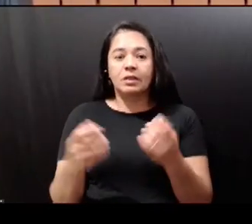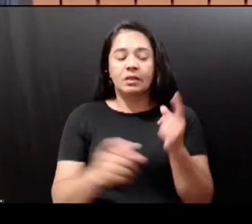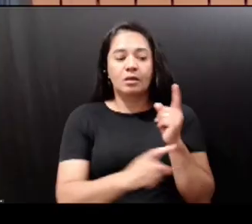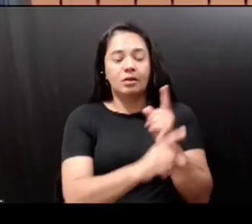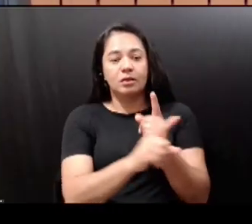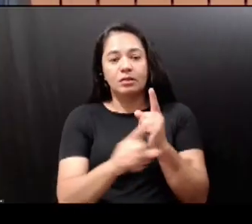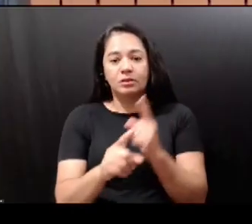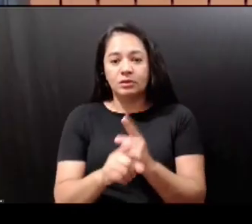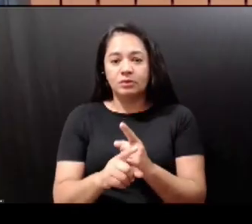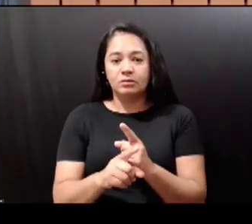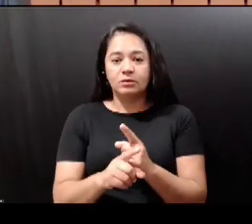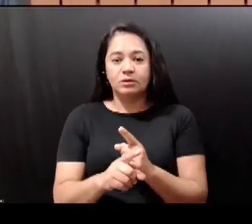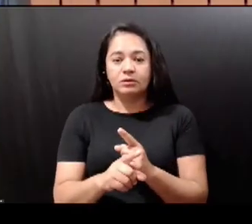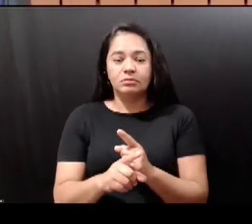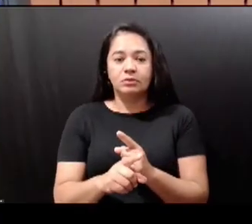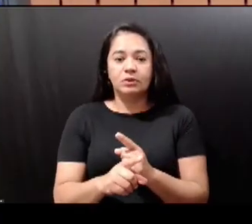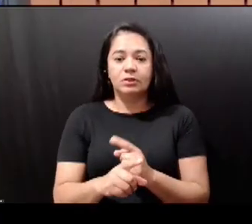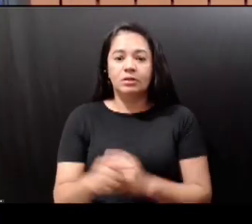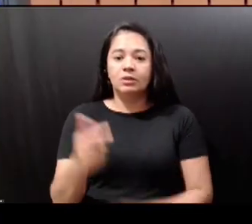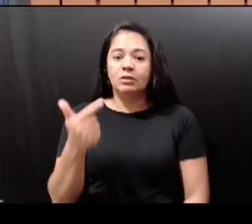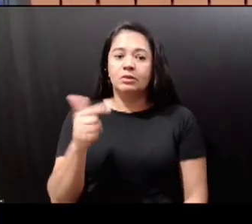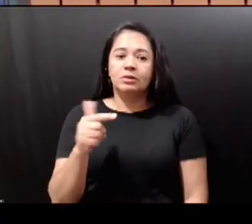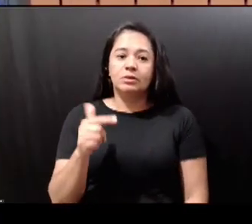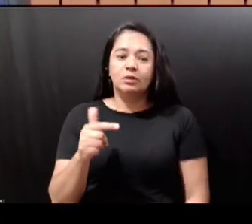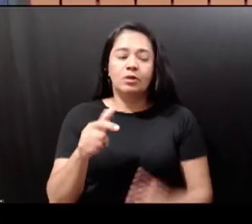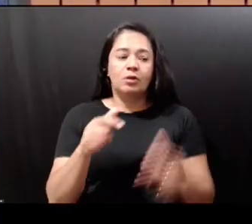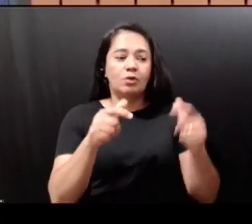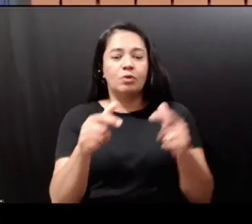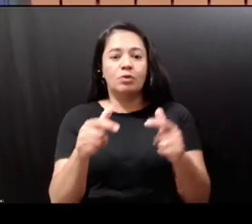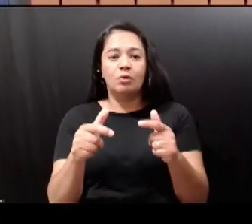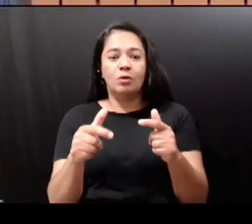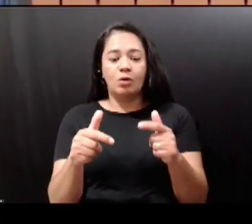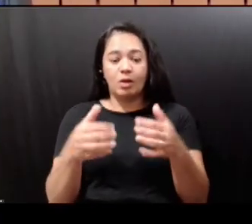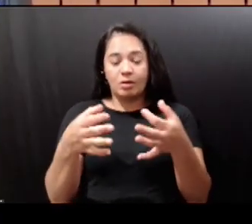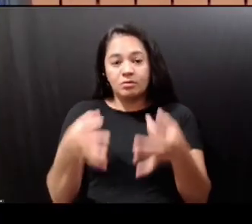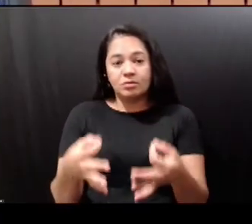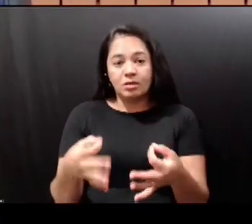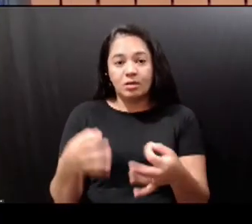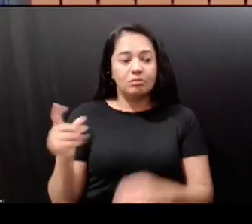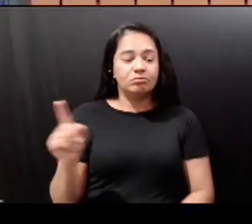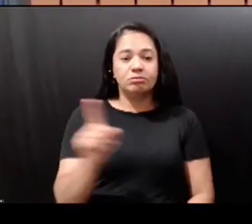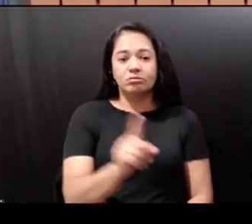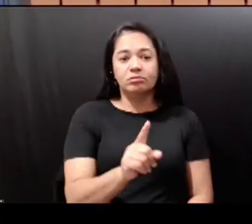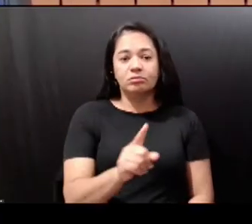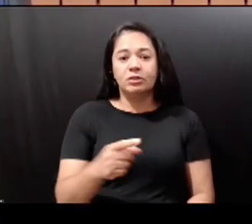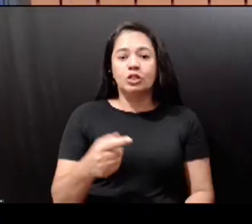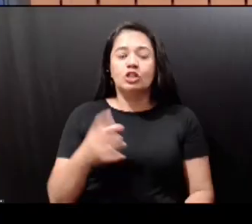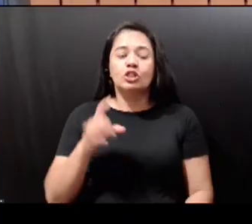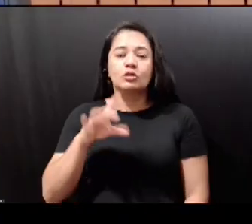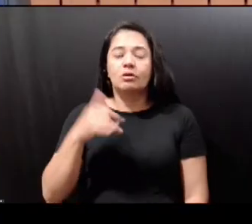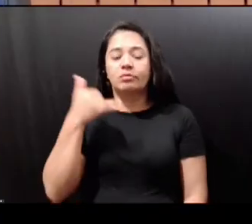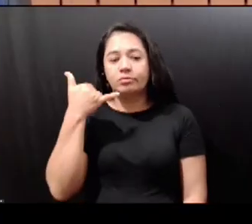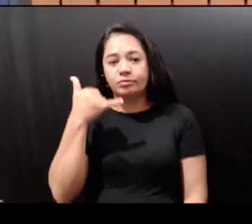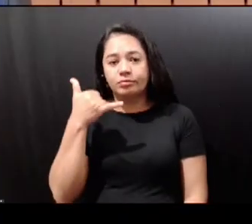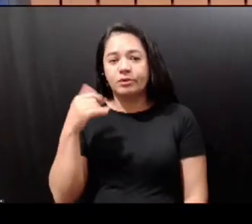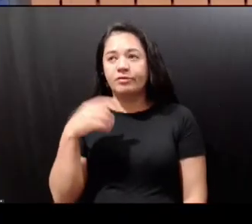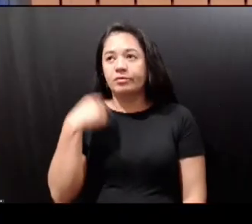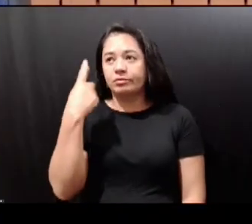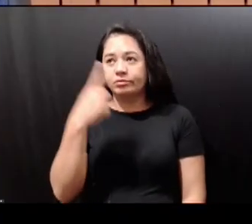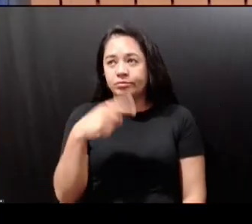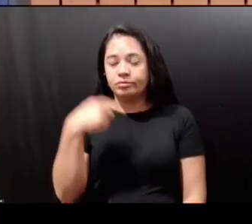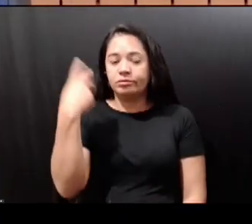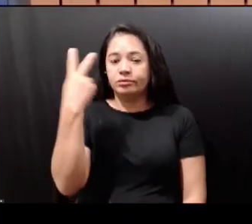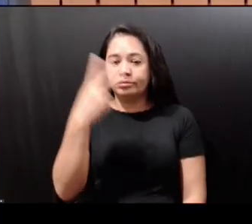não tem um local físico para ela ir, e é através do celular que ela fica 2 horas, 3 horas, e ela